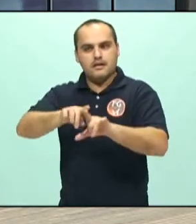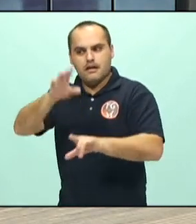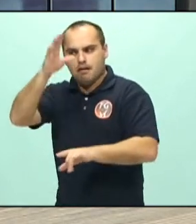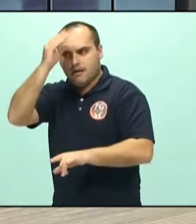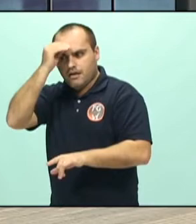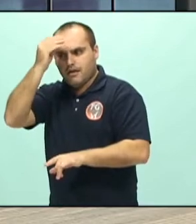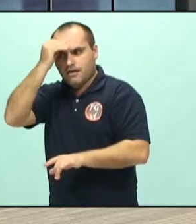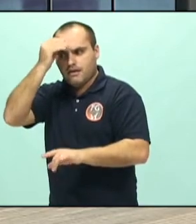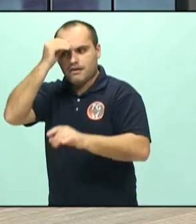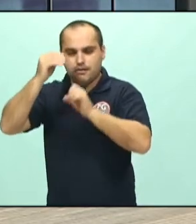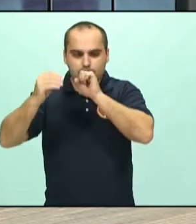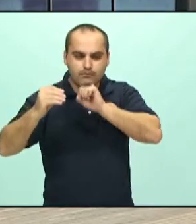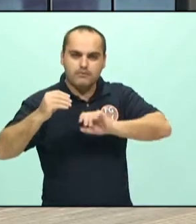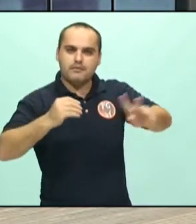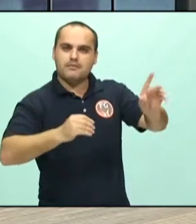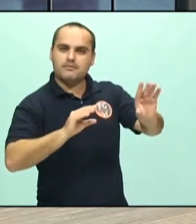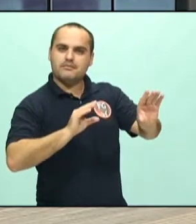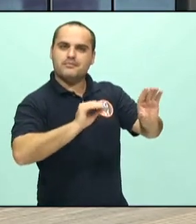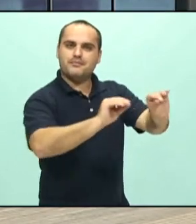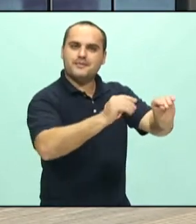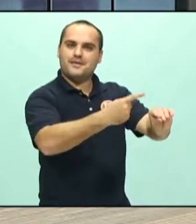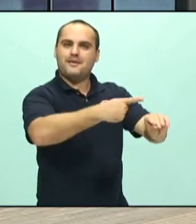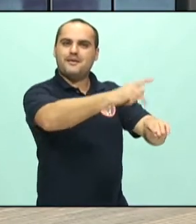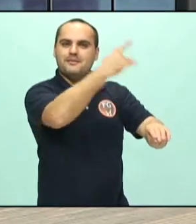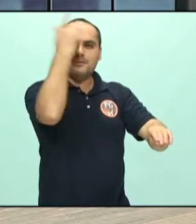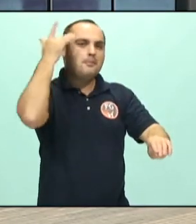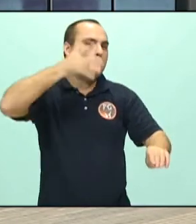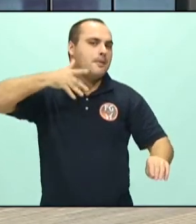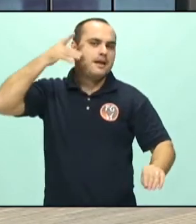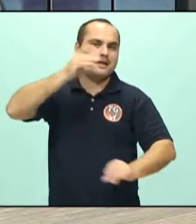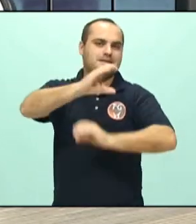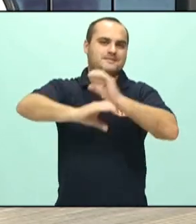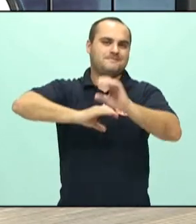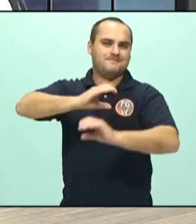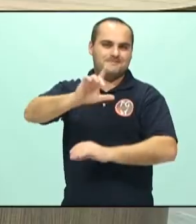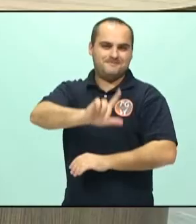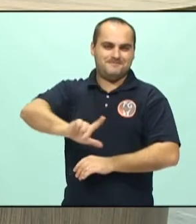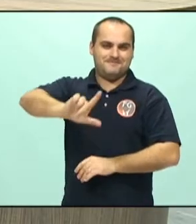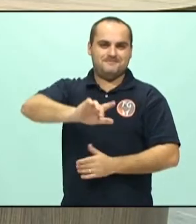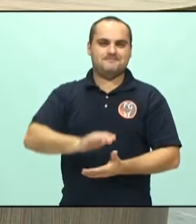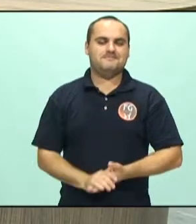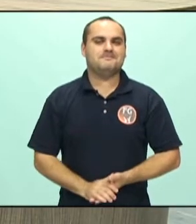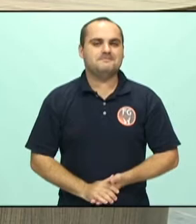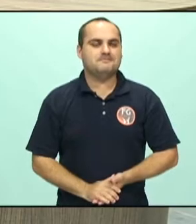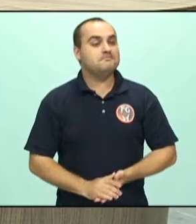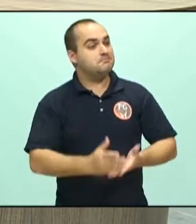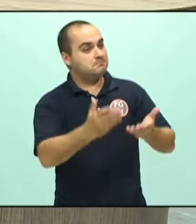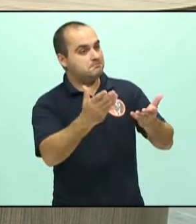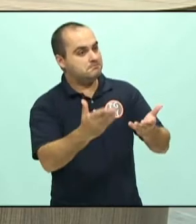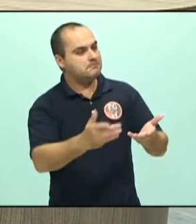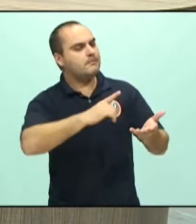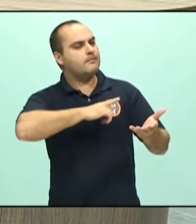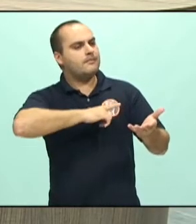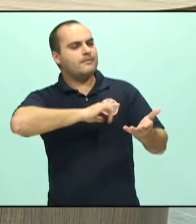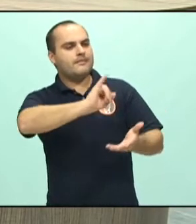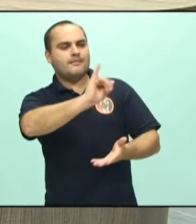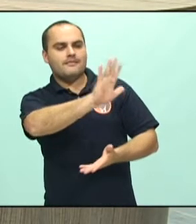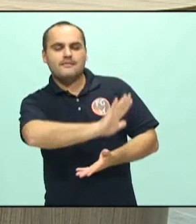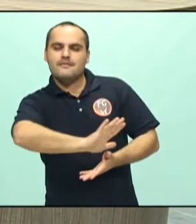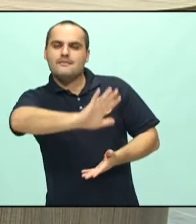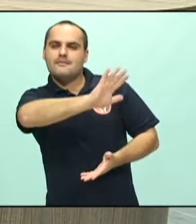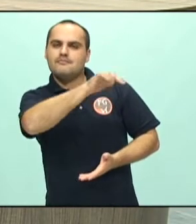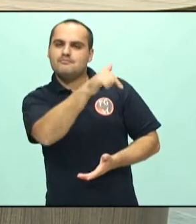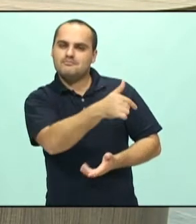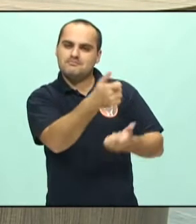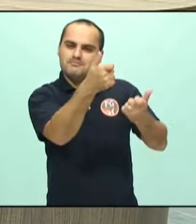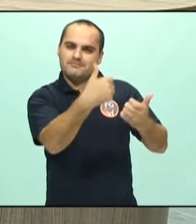que aprendeu para os demais por meio das palestras literárias. Nós temos algumas imagens que o Kleber trouxe para a gente que